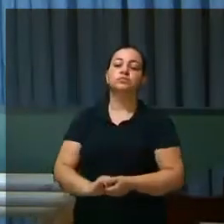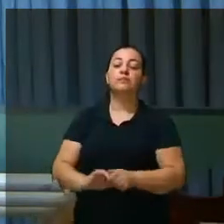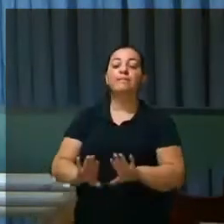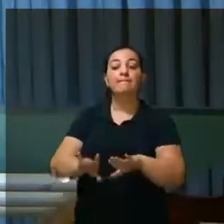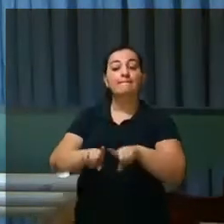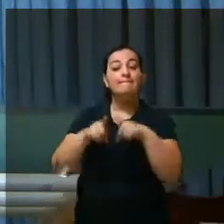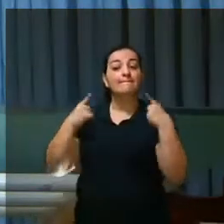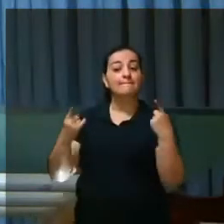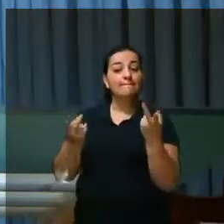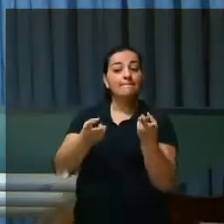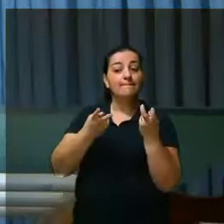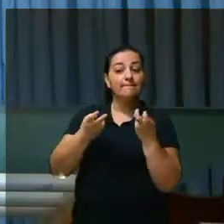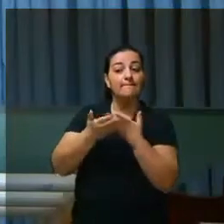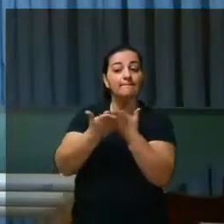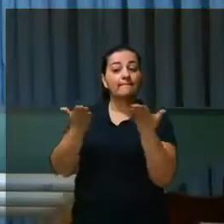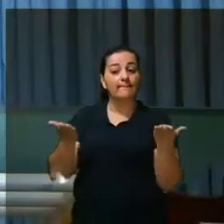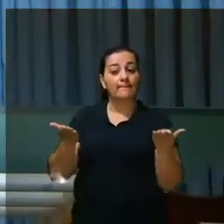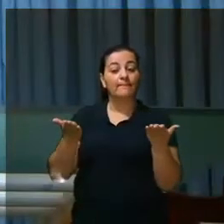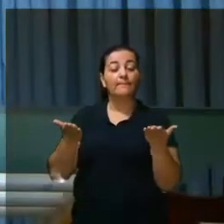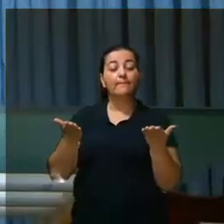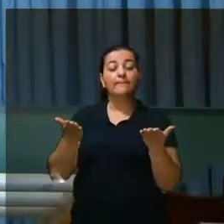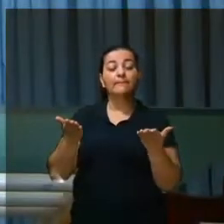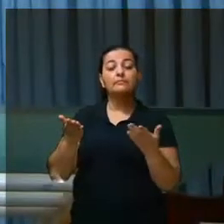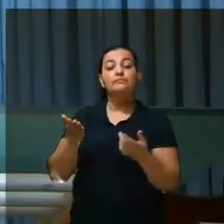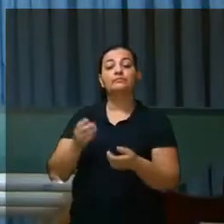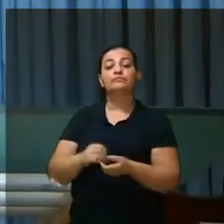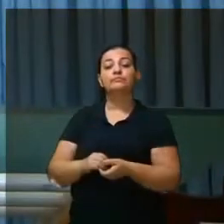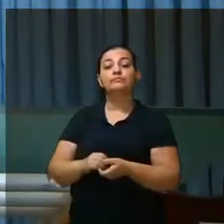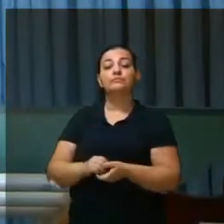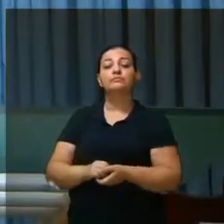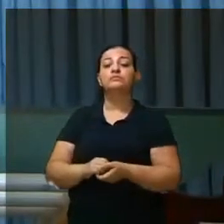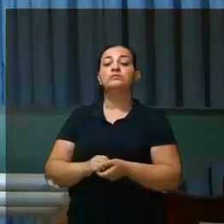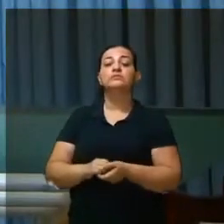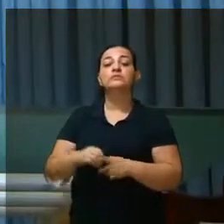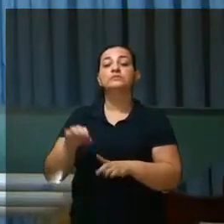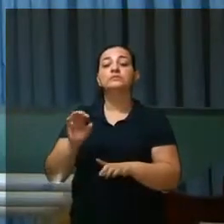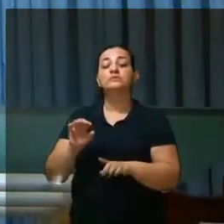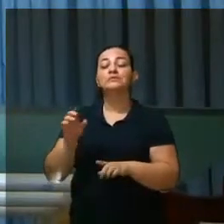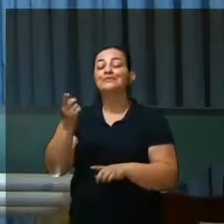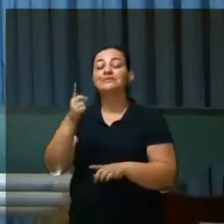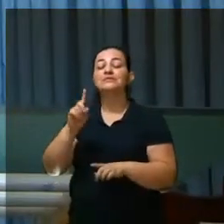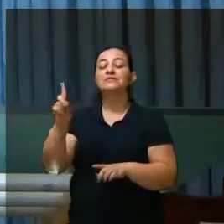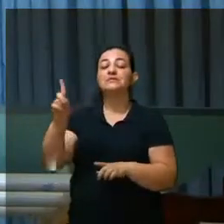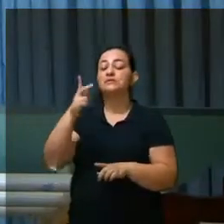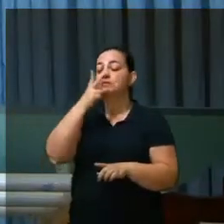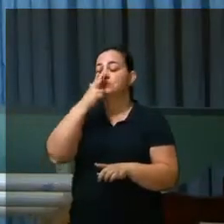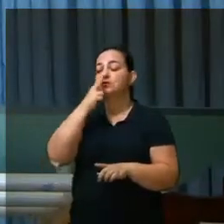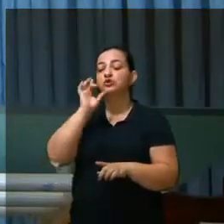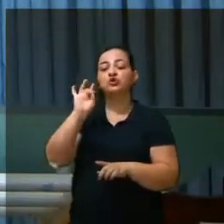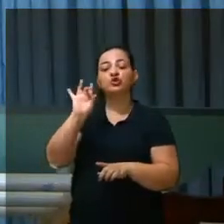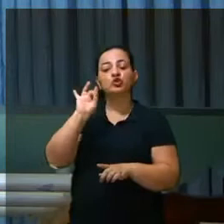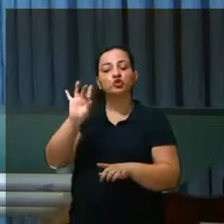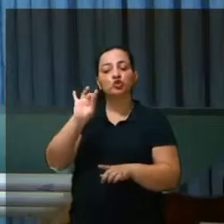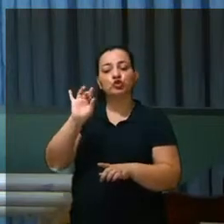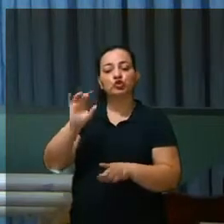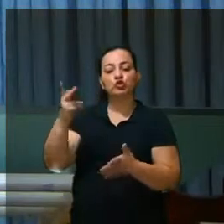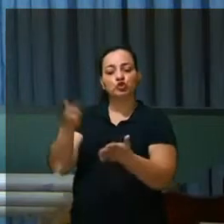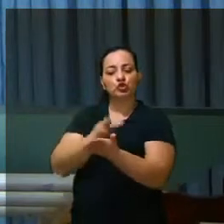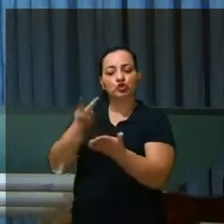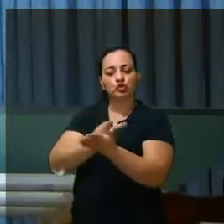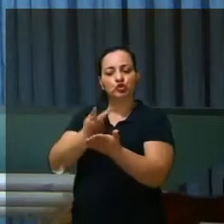é mas veja vocês que para não a causar o impacto que se você somente